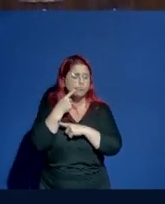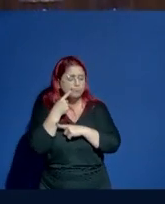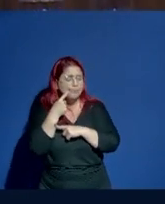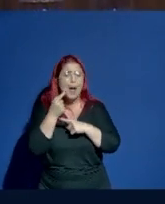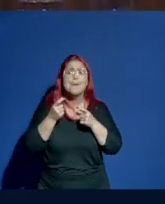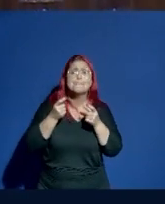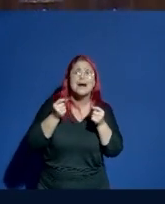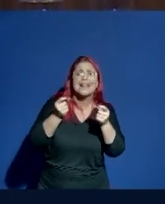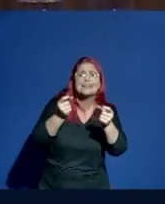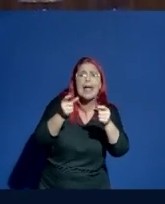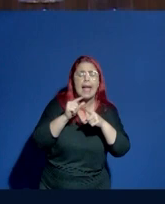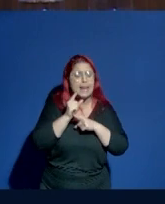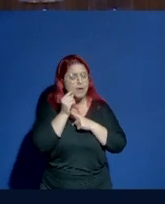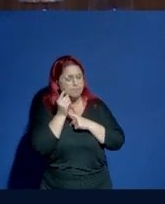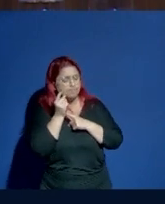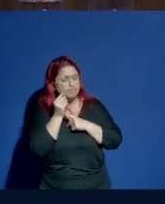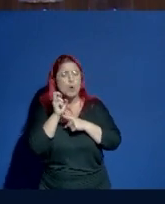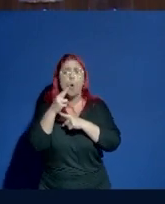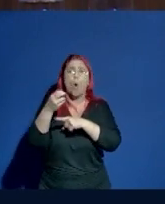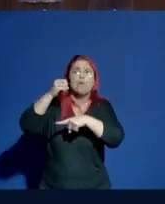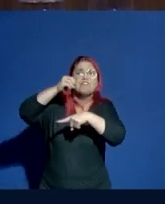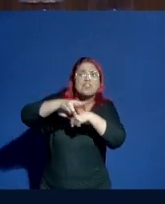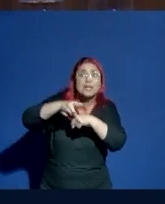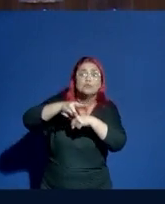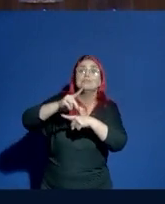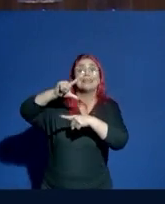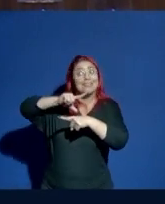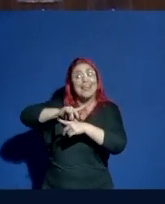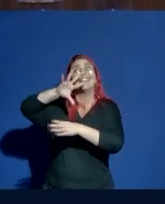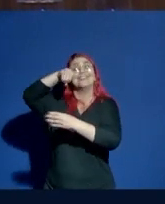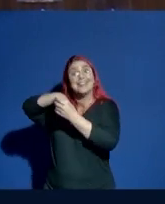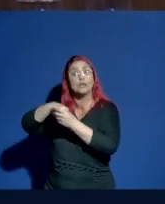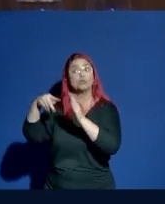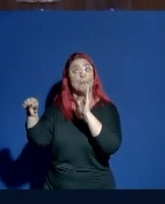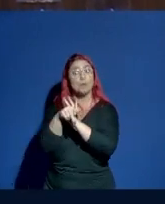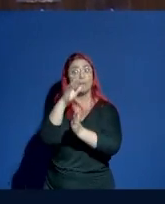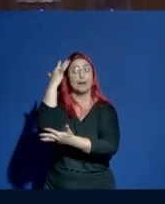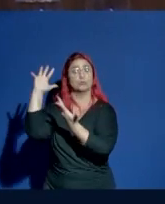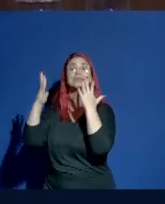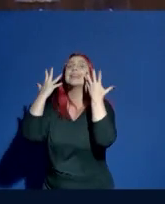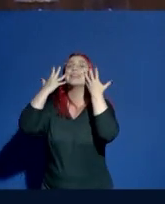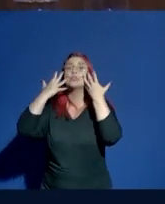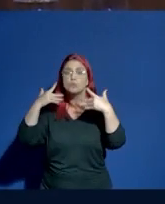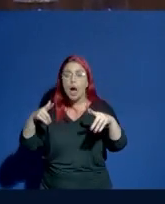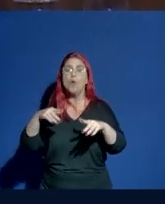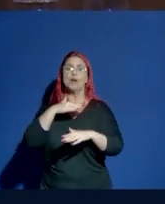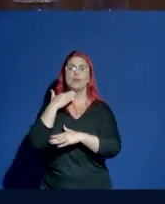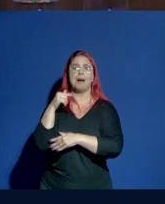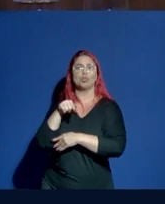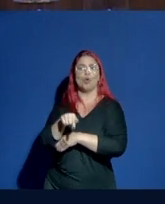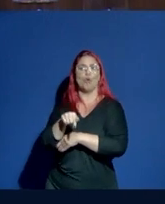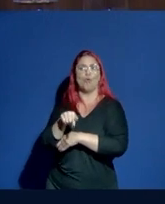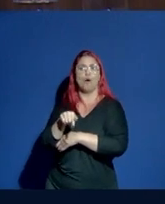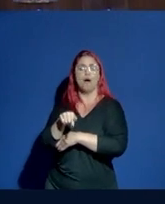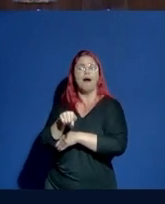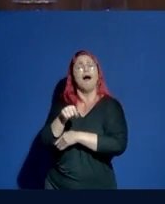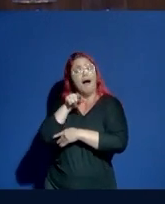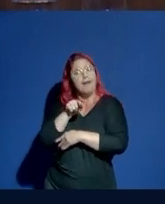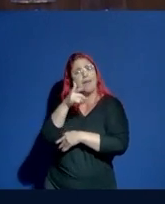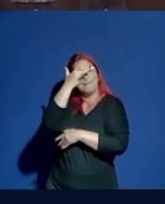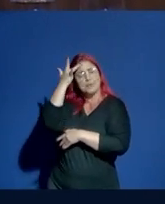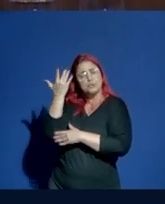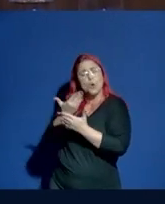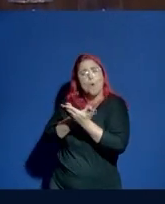que, presente na natureza, ali em equilíbrio, que matou aquela praga. Então, ele começa a estudar